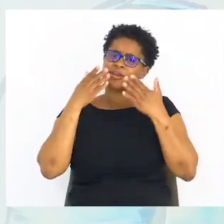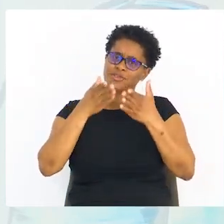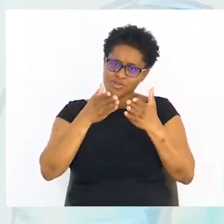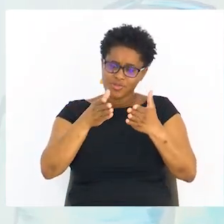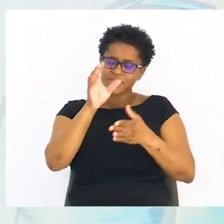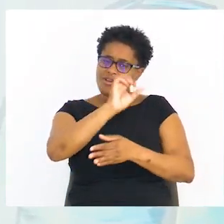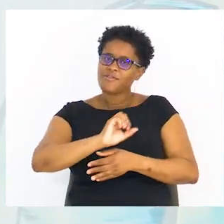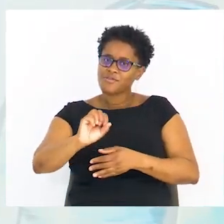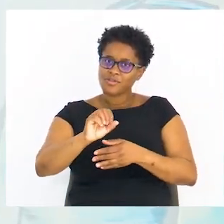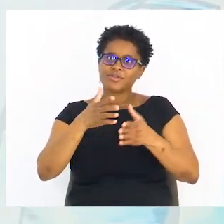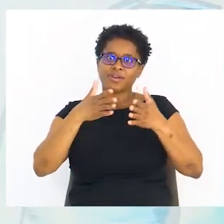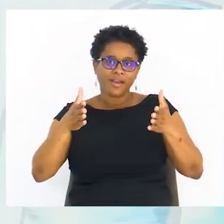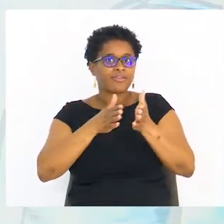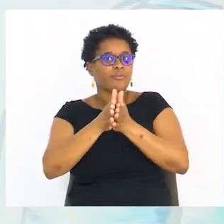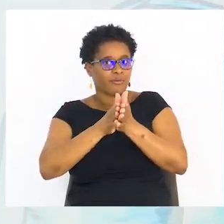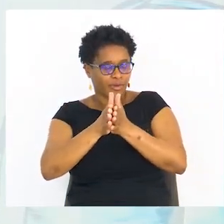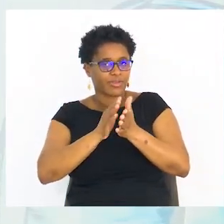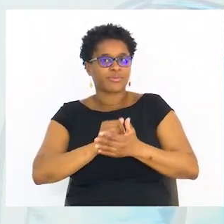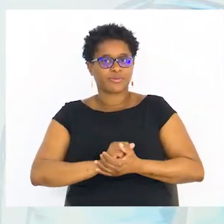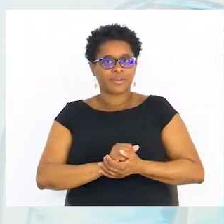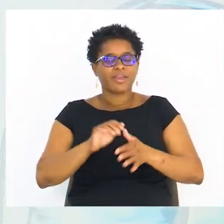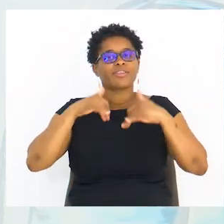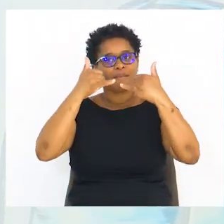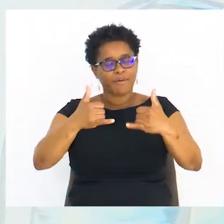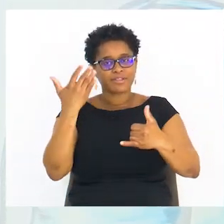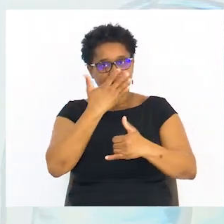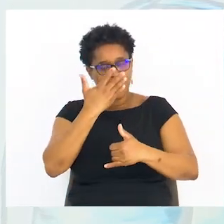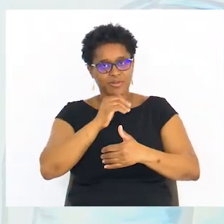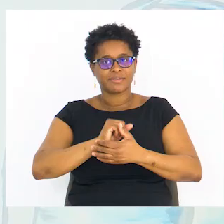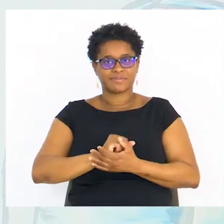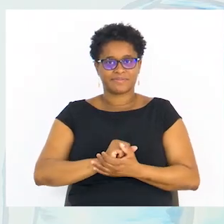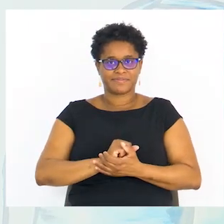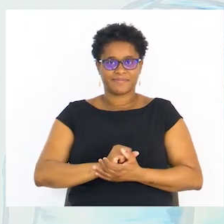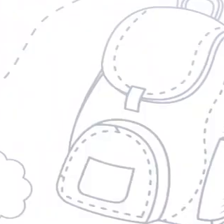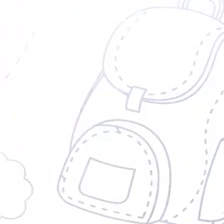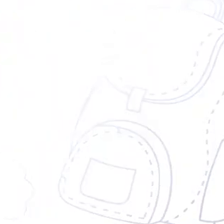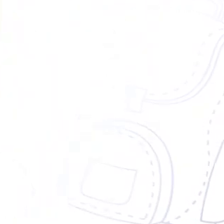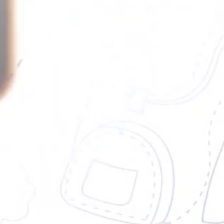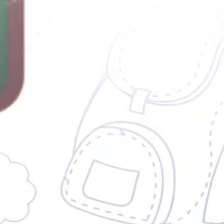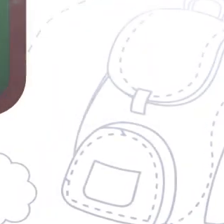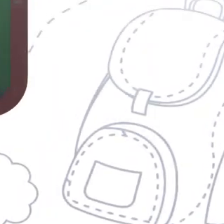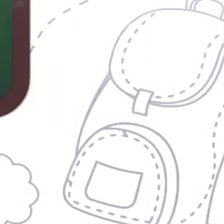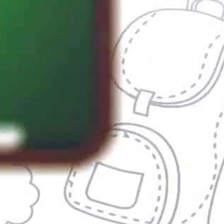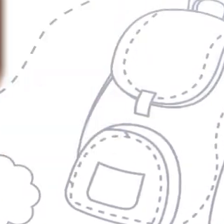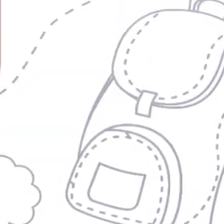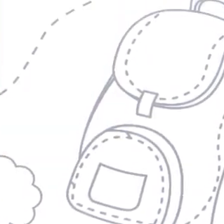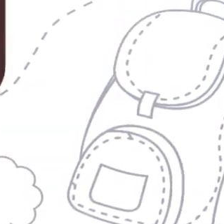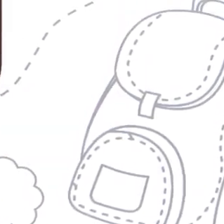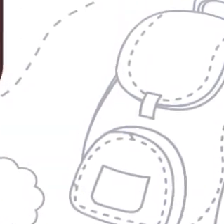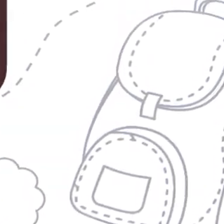vos sirvam de um grande proveito. Até a próxima.